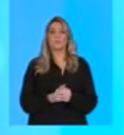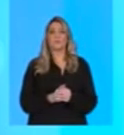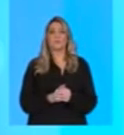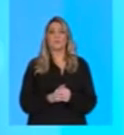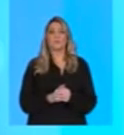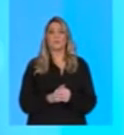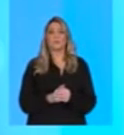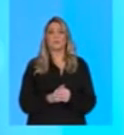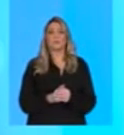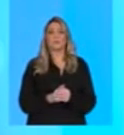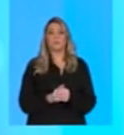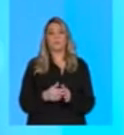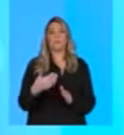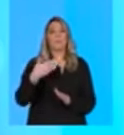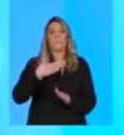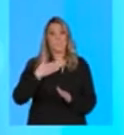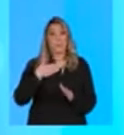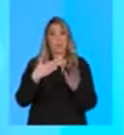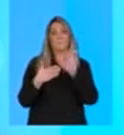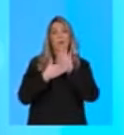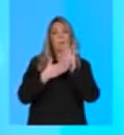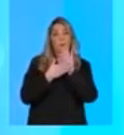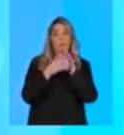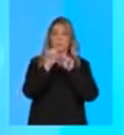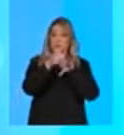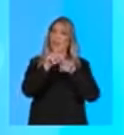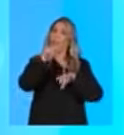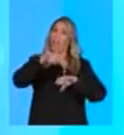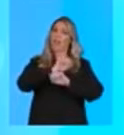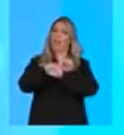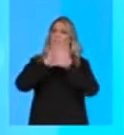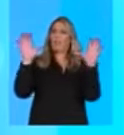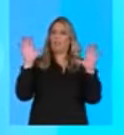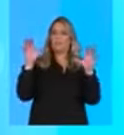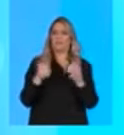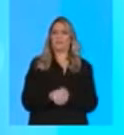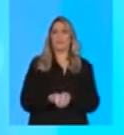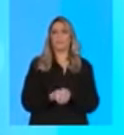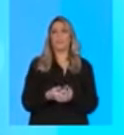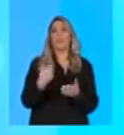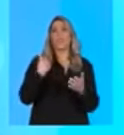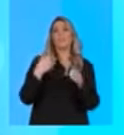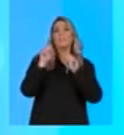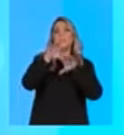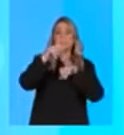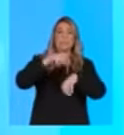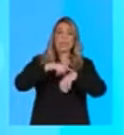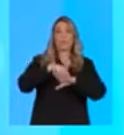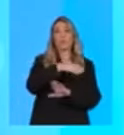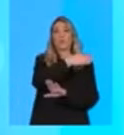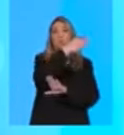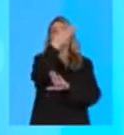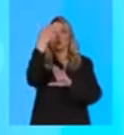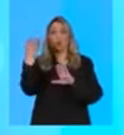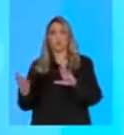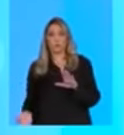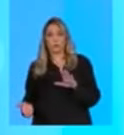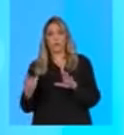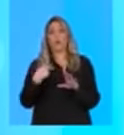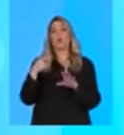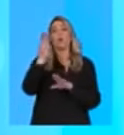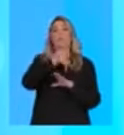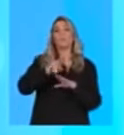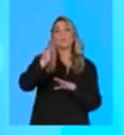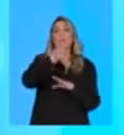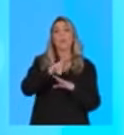tempo minha proposta para educação é muito clara eu vou fazer um ensino por tempo integral utilizando as Vilas